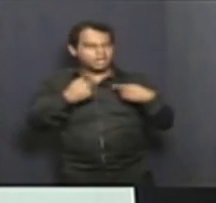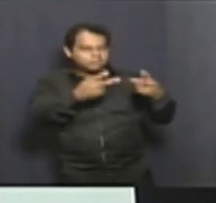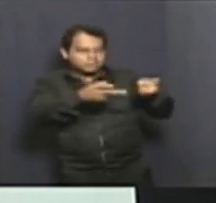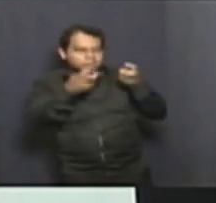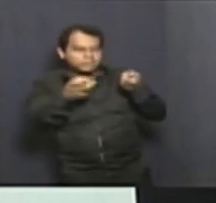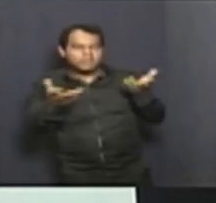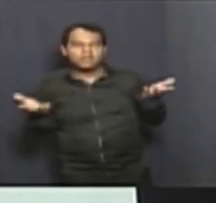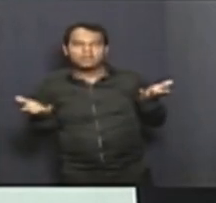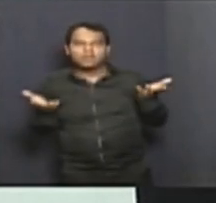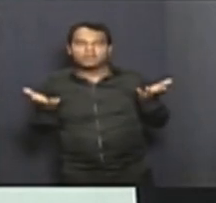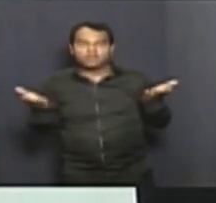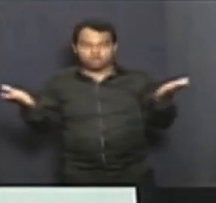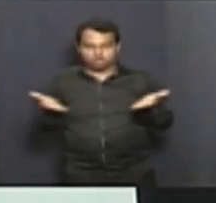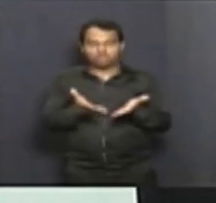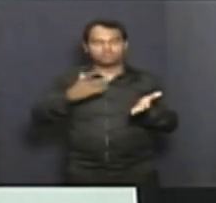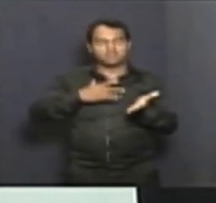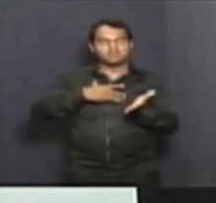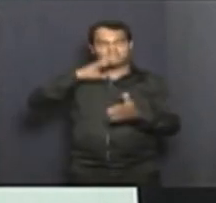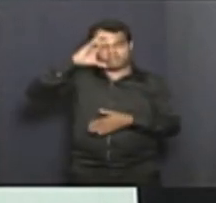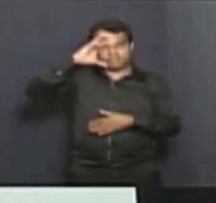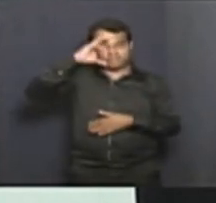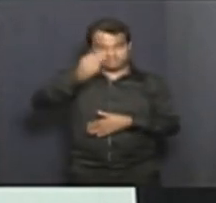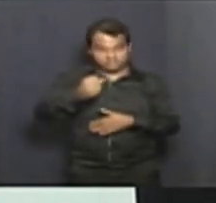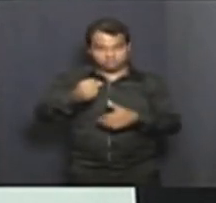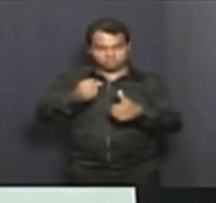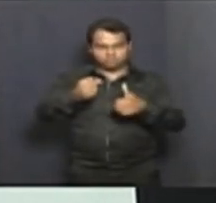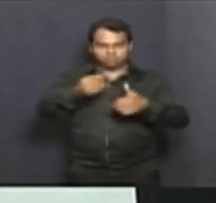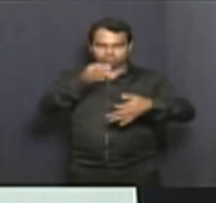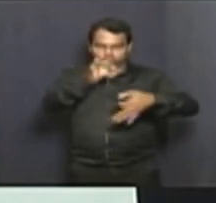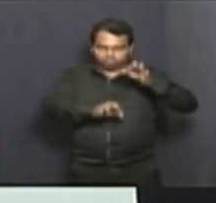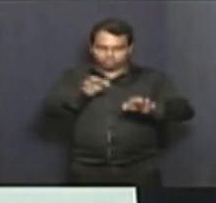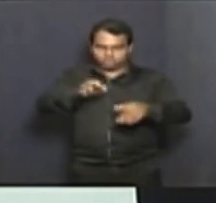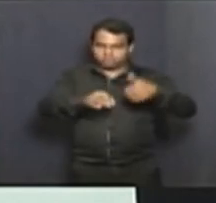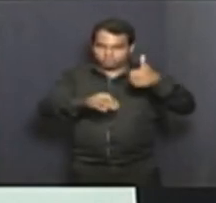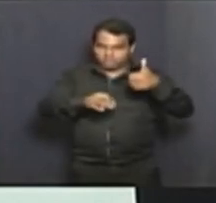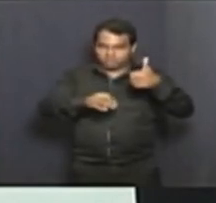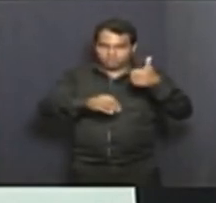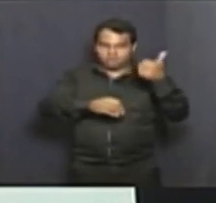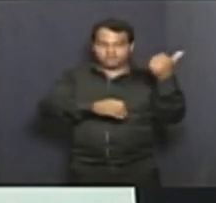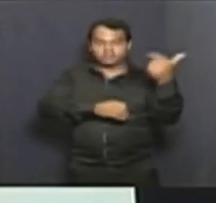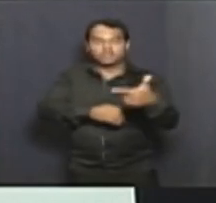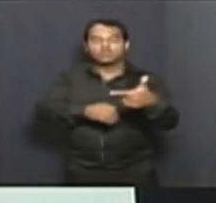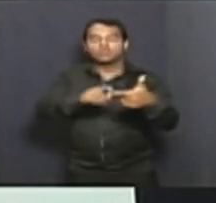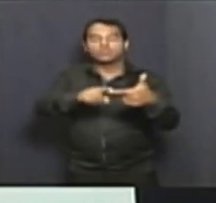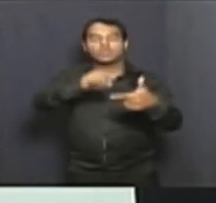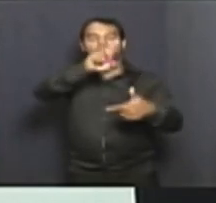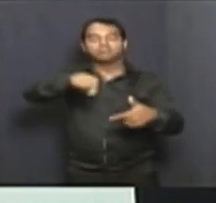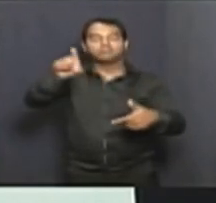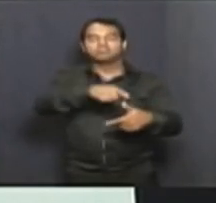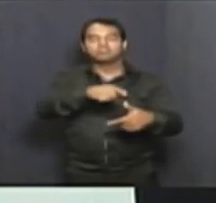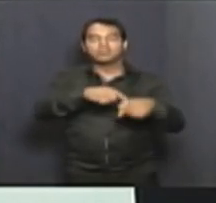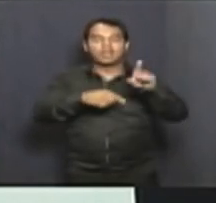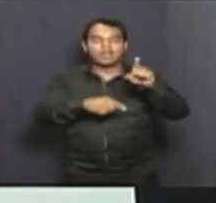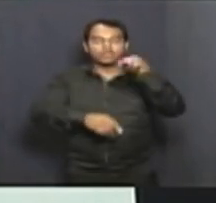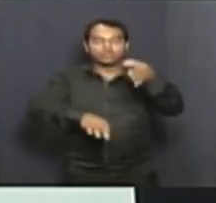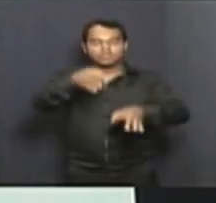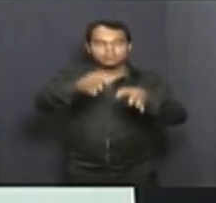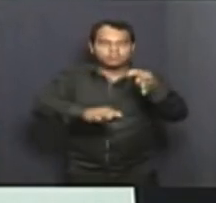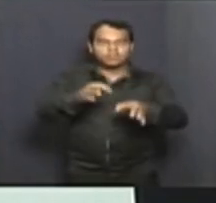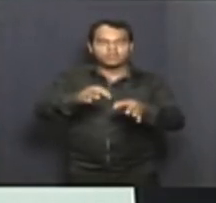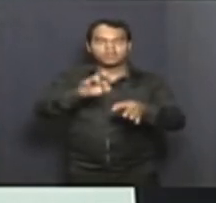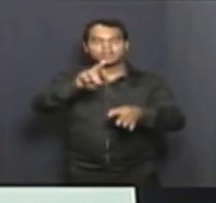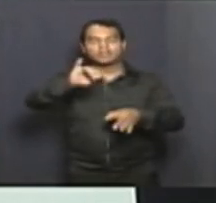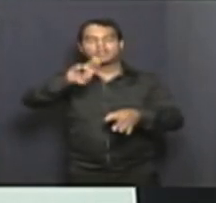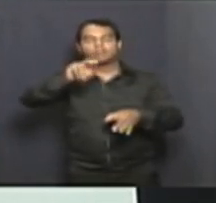embora houve uma decisão em primeira instância em segunda instância isso foi suspenso foi suspenso do tribunal de justiça isso só